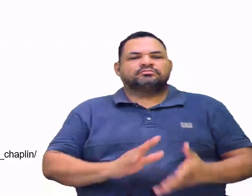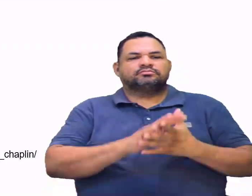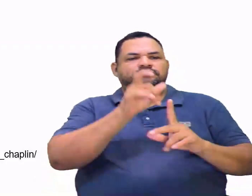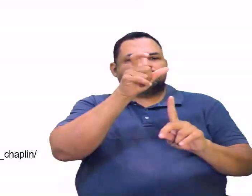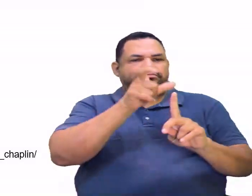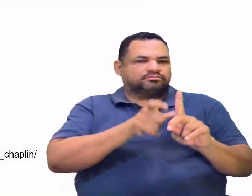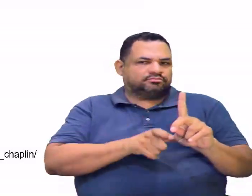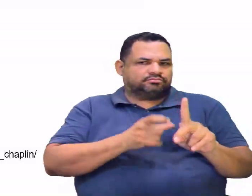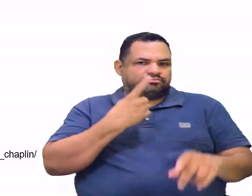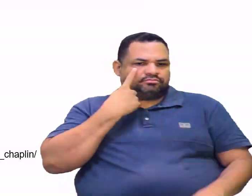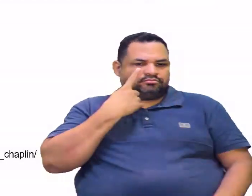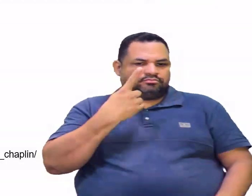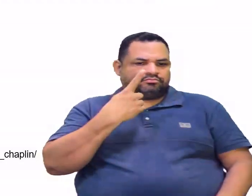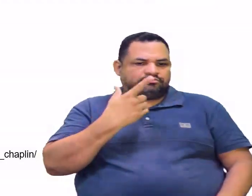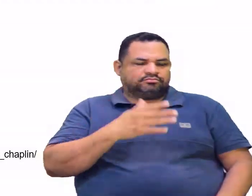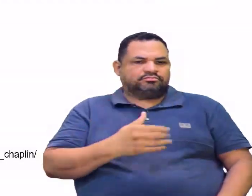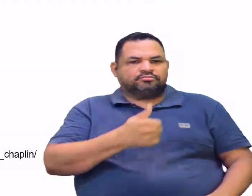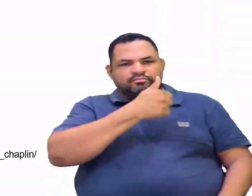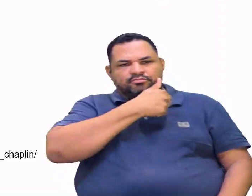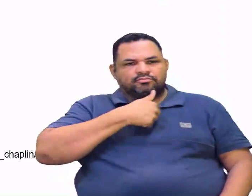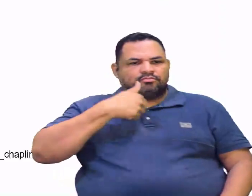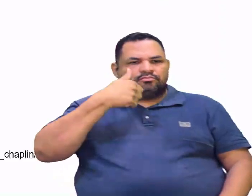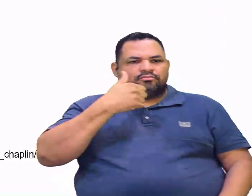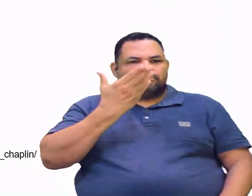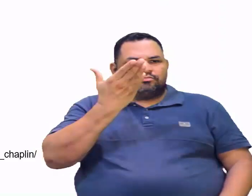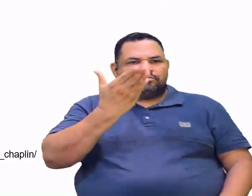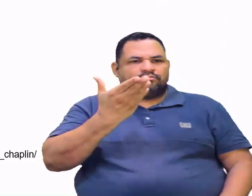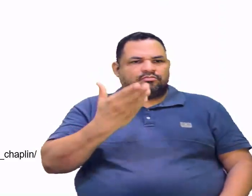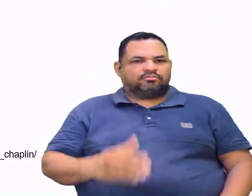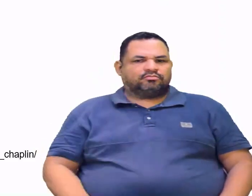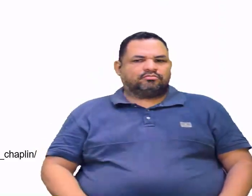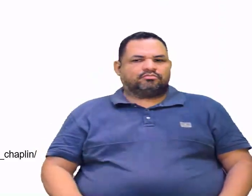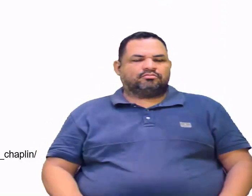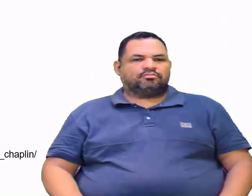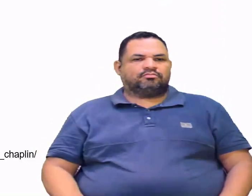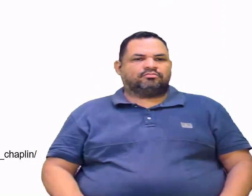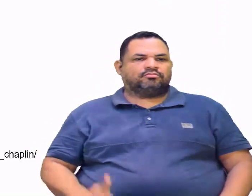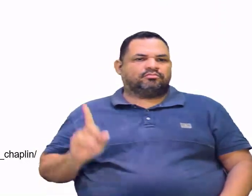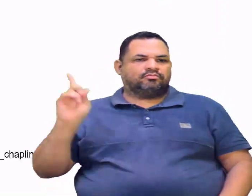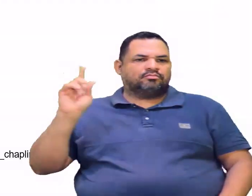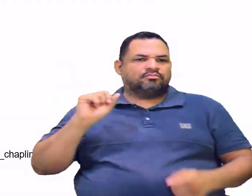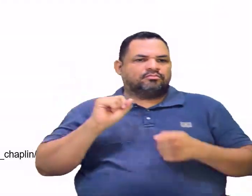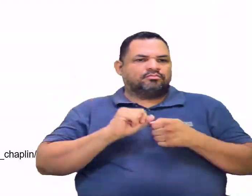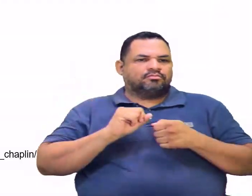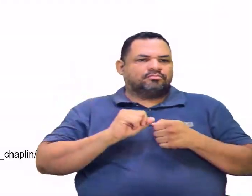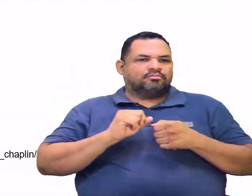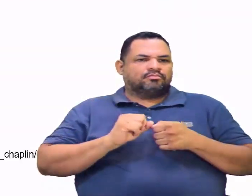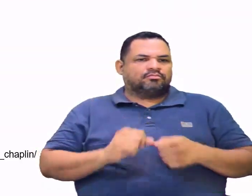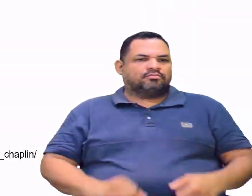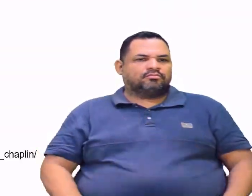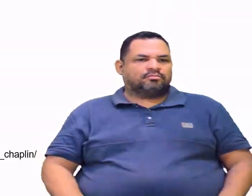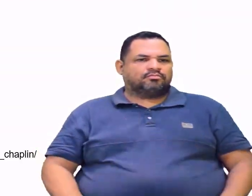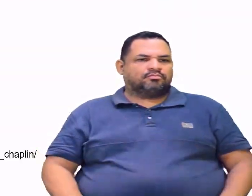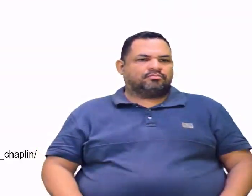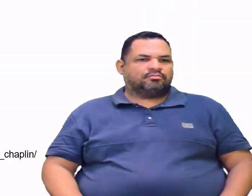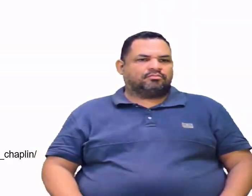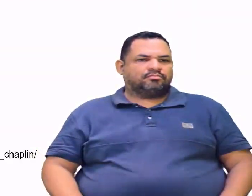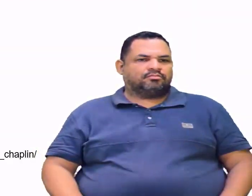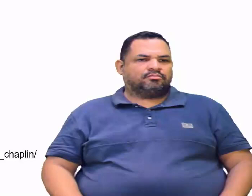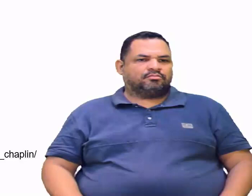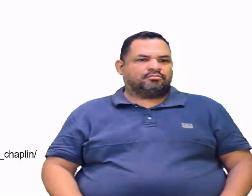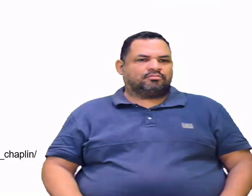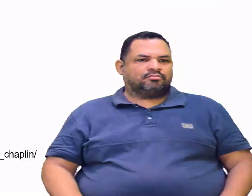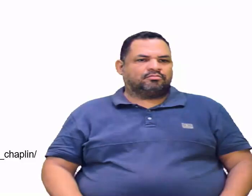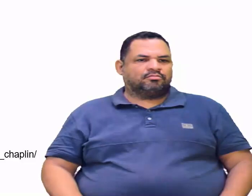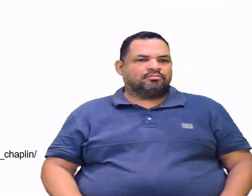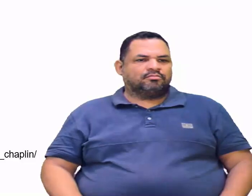queria enfocar melhor, né? Que é o Chaplin, fazendo essa brincadeira aí. Ele era muito